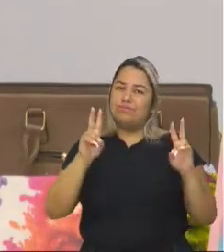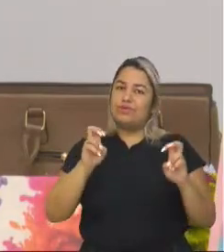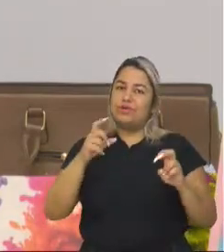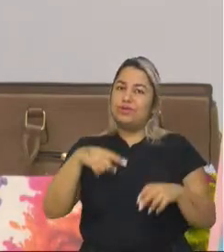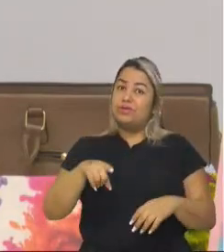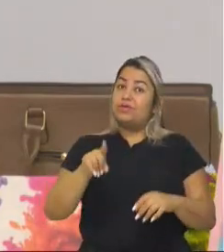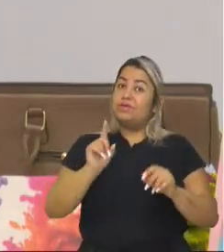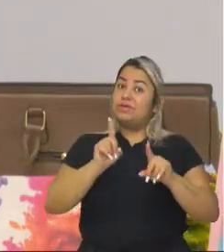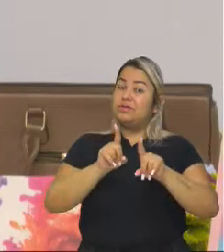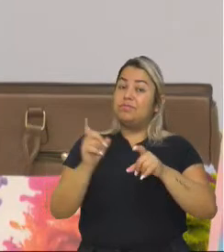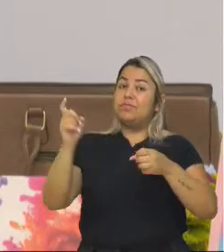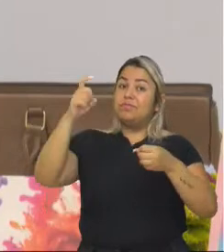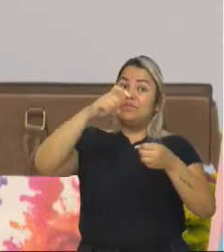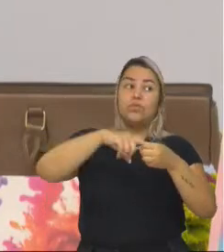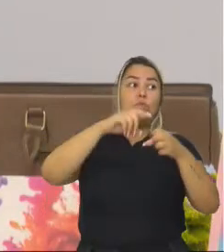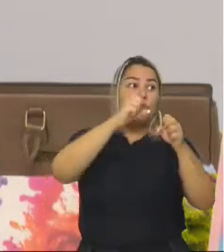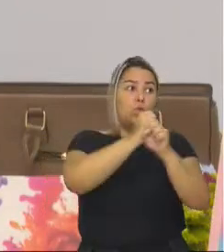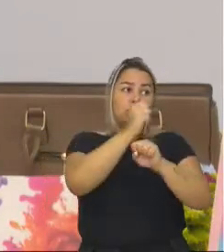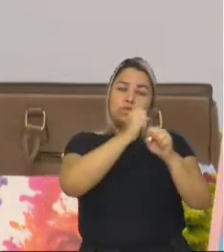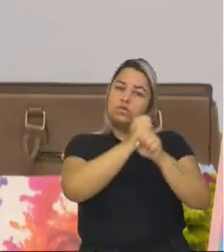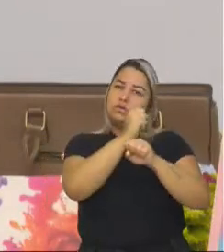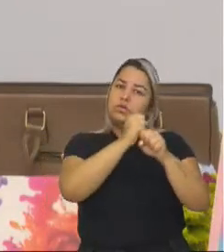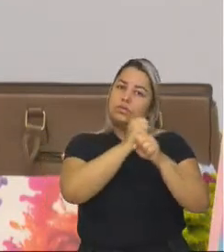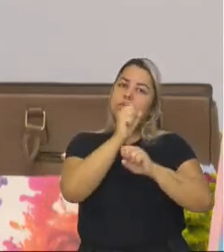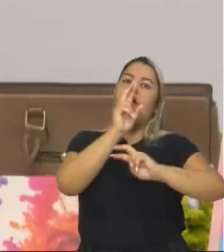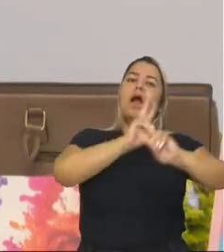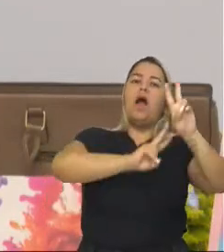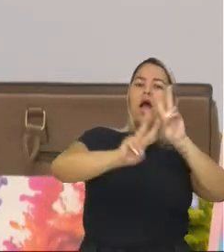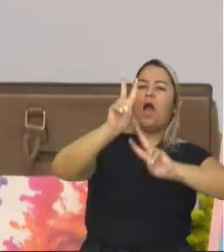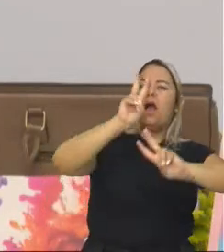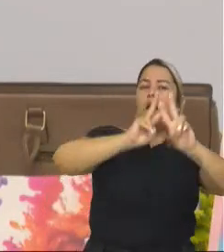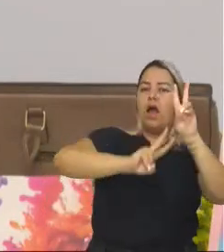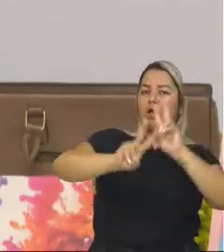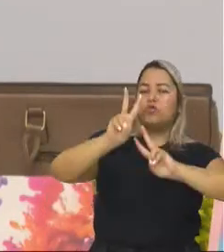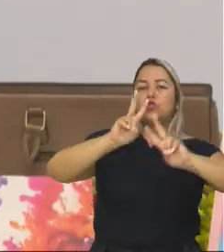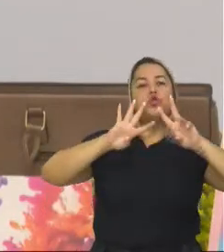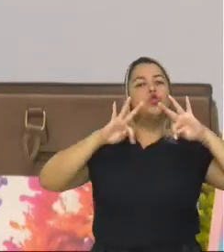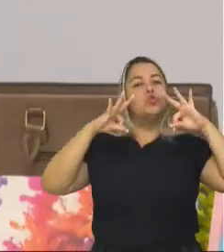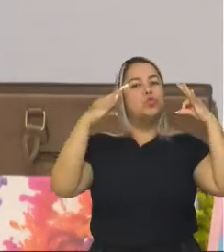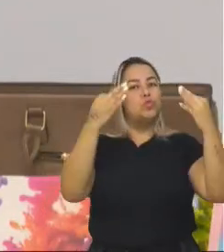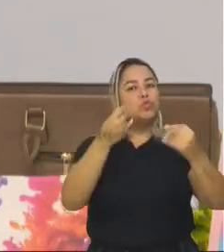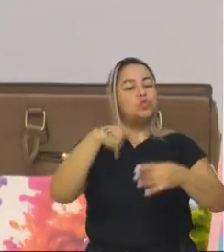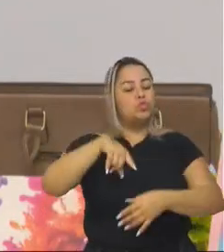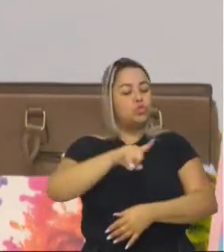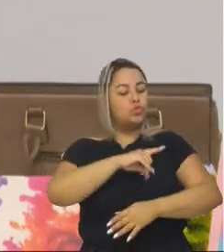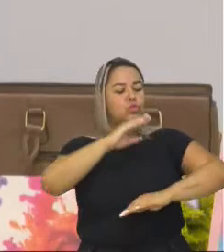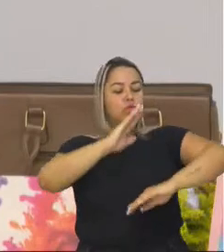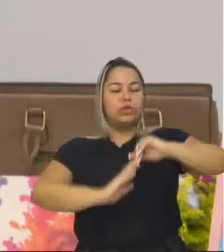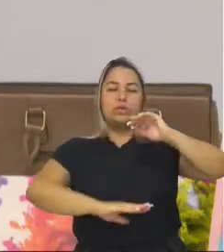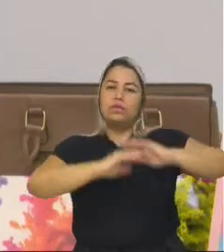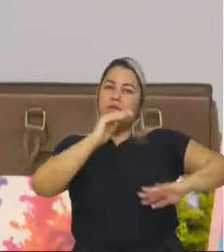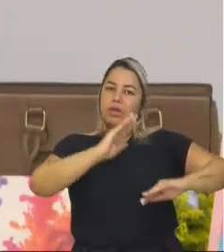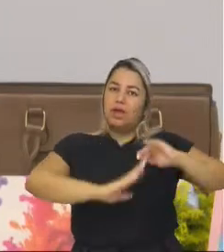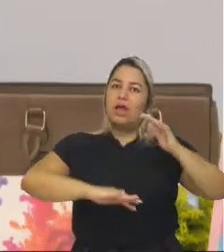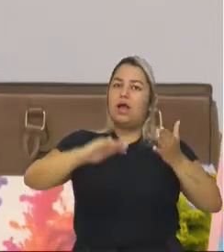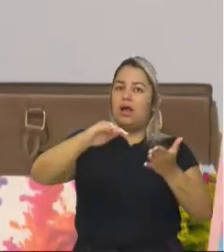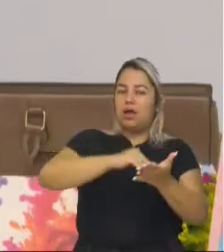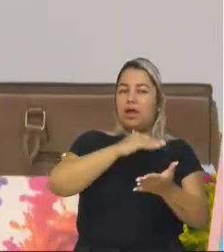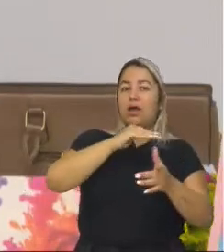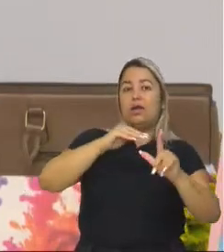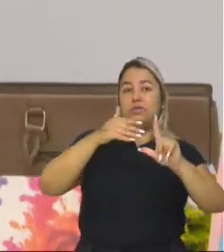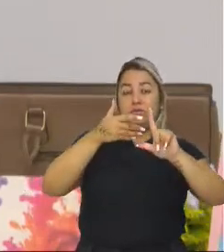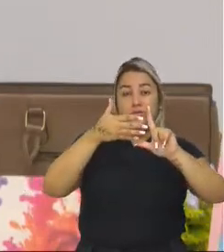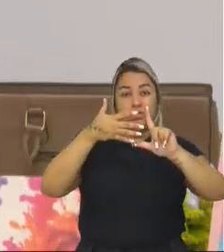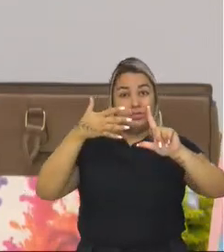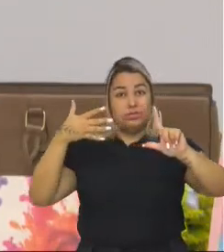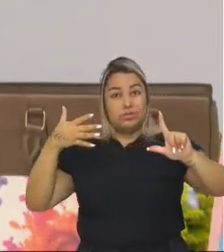é retomar tudo o que a gente estava construindo e visibilizar todas as nossas ações. É por isso que a Secretaria é LGBTQIA+, é